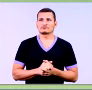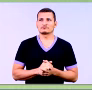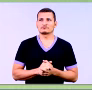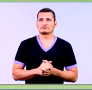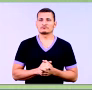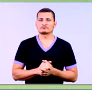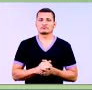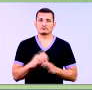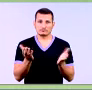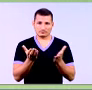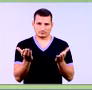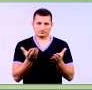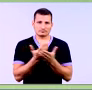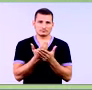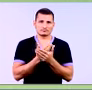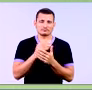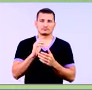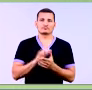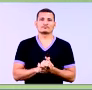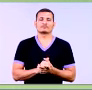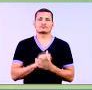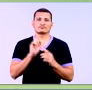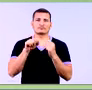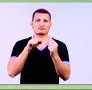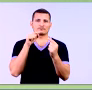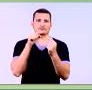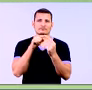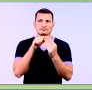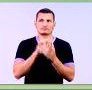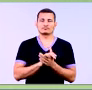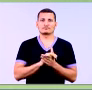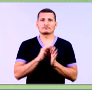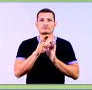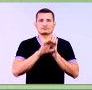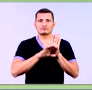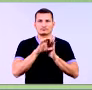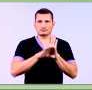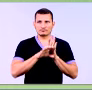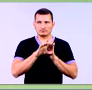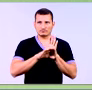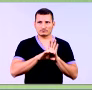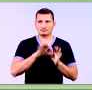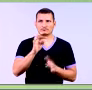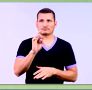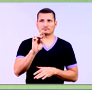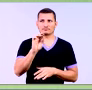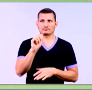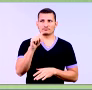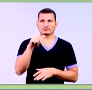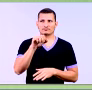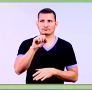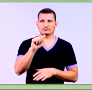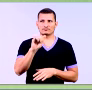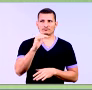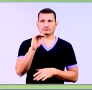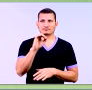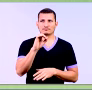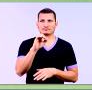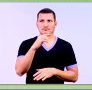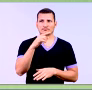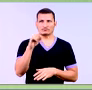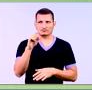Bom, para essa aula de hoje, nós temos como objetivo conceituar transações no contexto dos sistemas